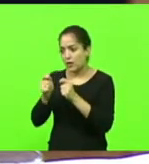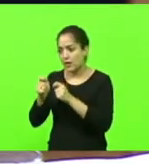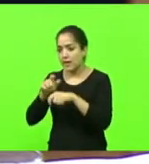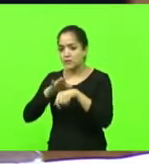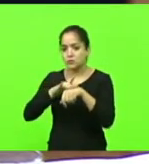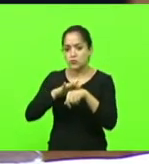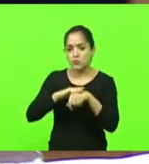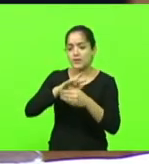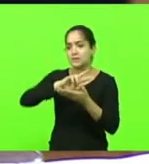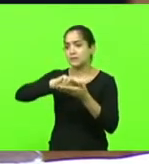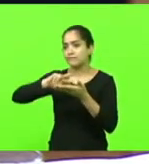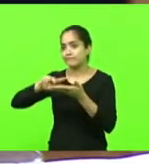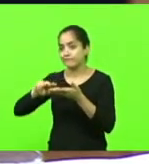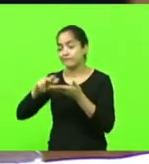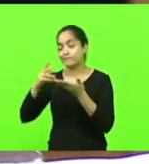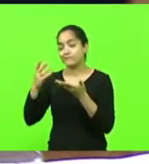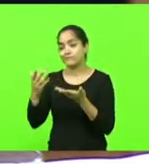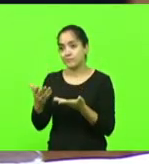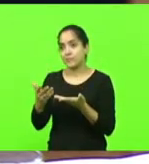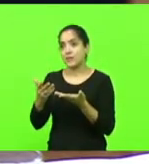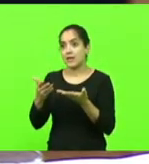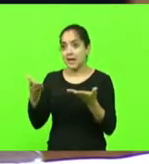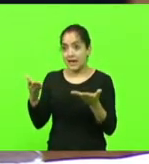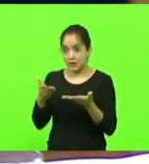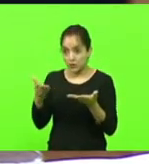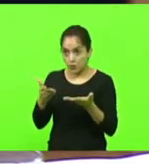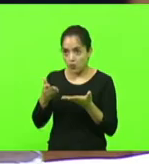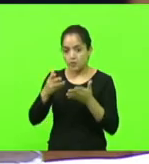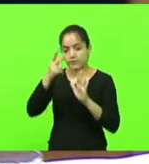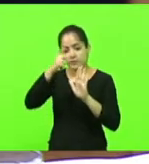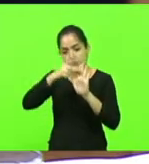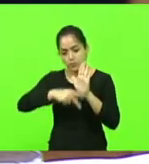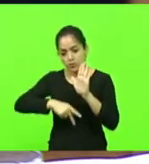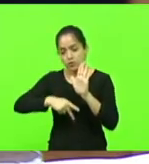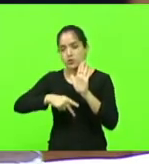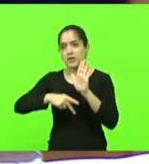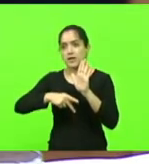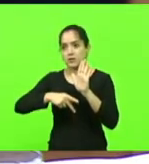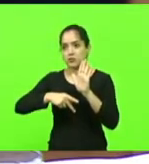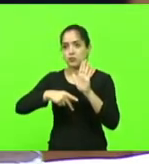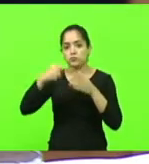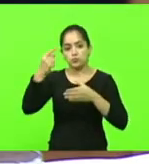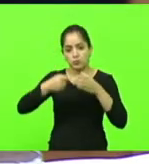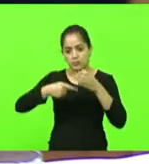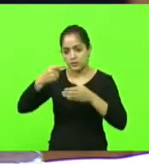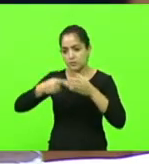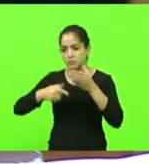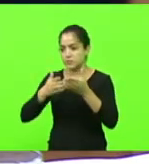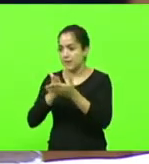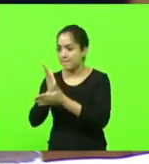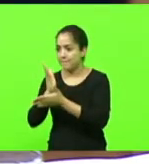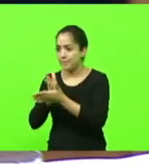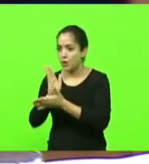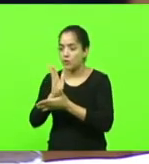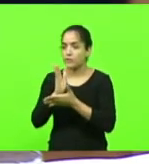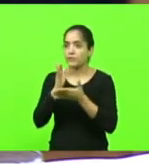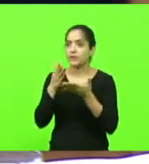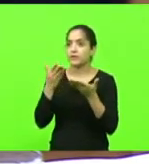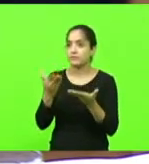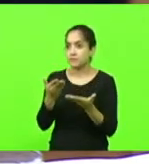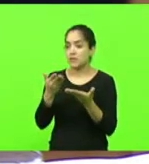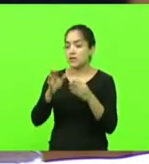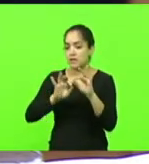enfim. Então, agora que a gente faz um projeto, passa pelas comissões, conversa com os setores,